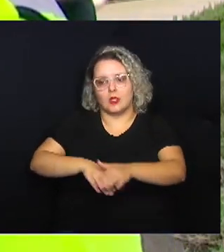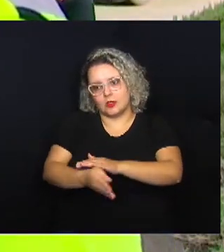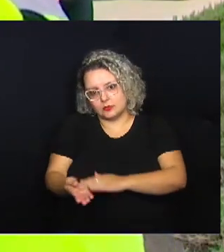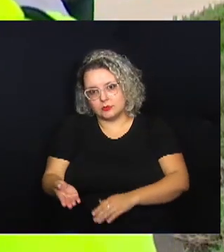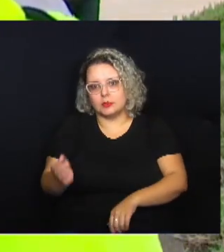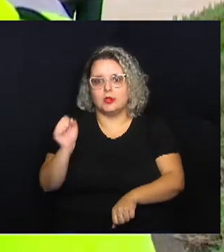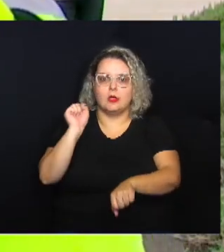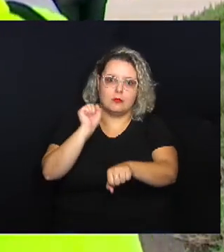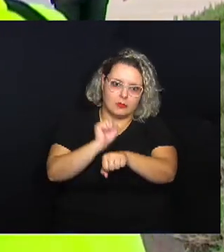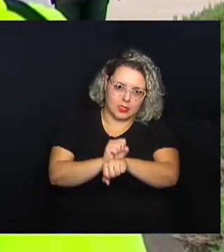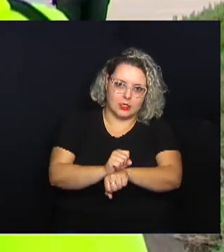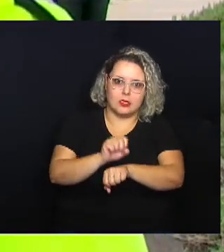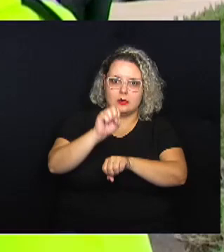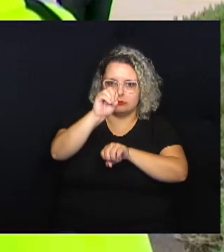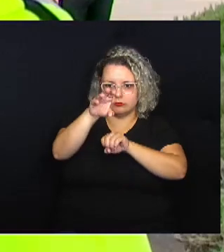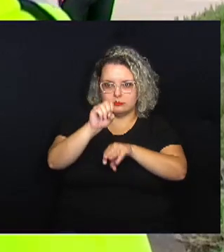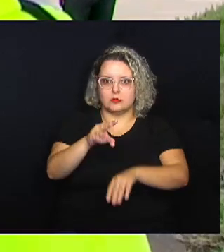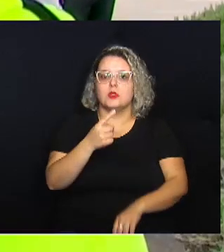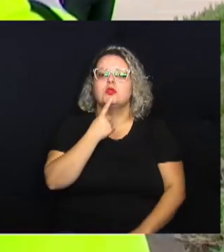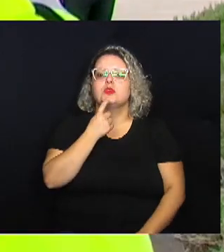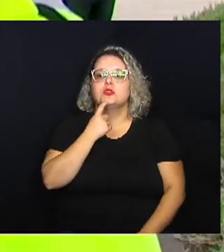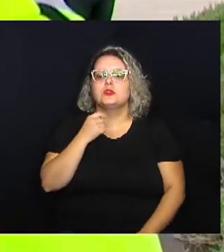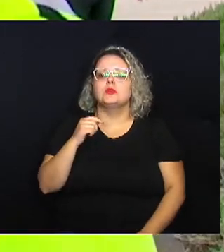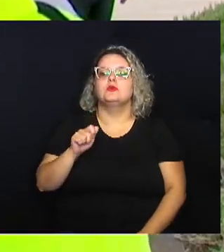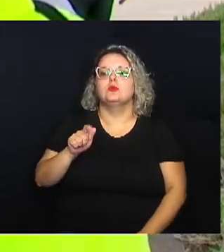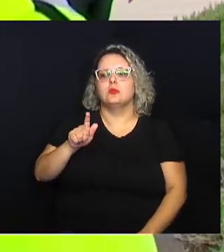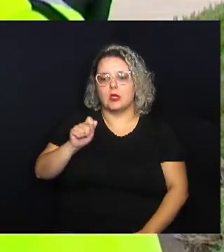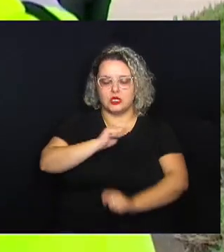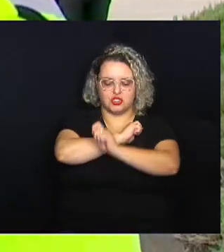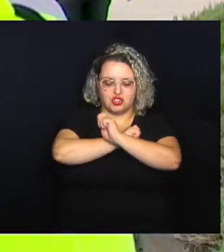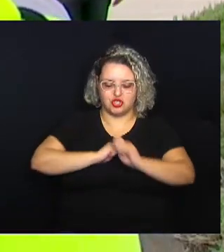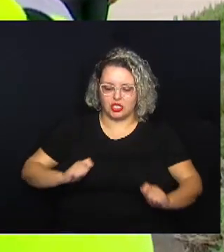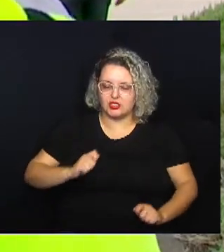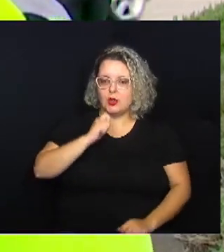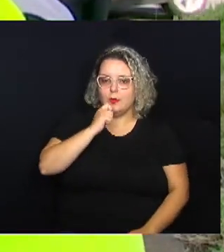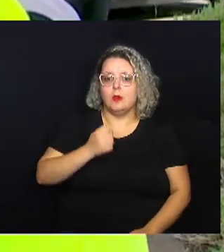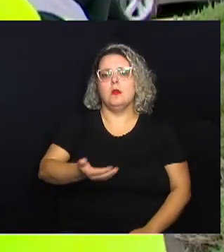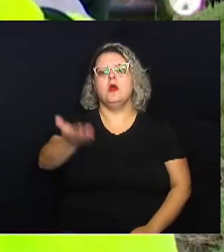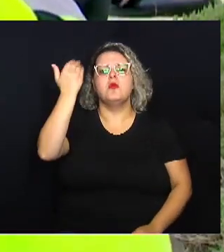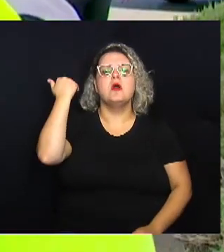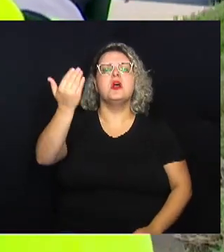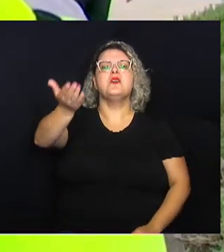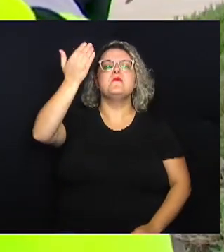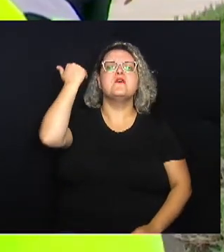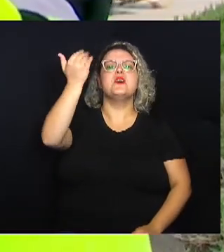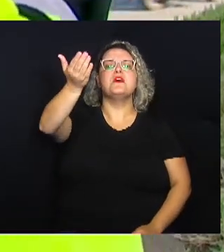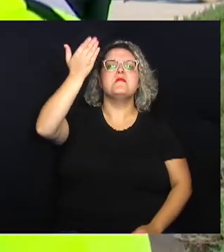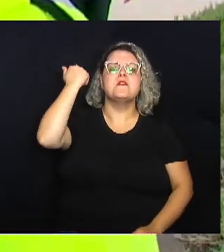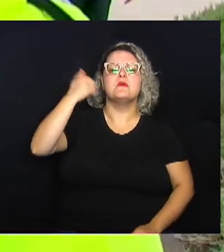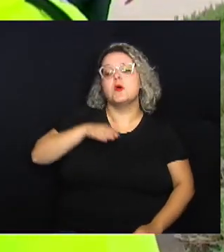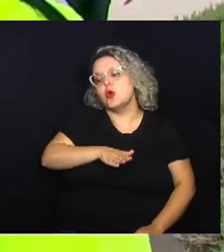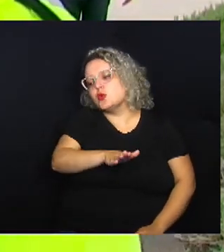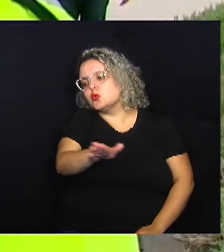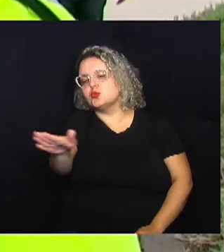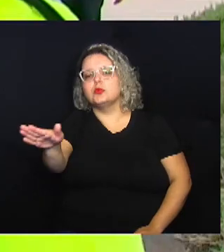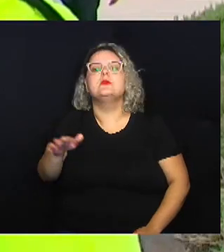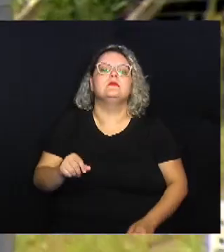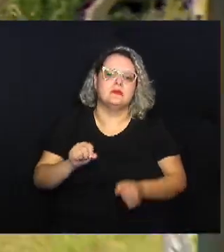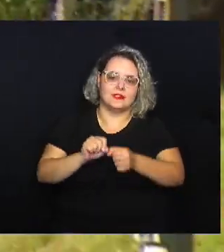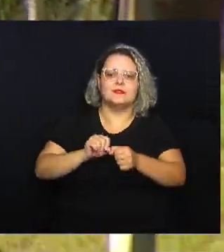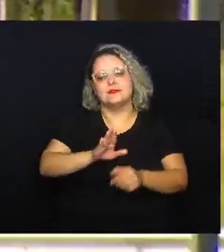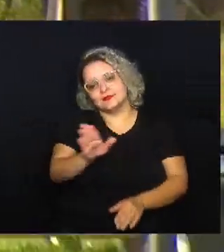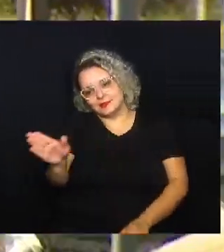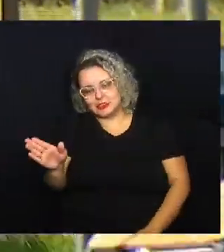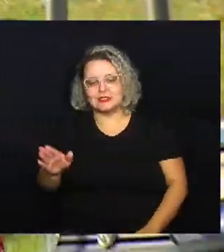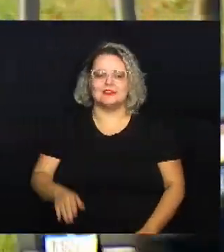a parar no vermelho então a gente ele vai continuar chamando esses veículos para que tenha sempre aqui o fluxo dos veículos fazendo a conversão à